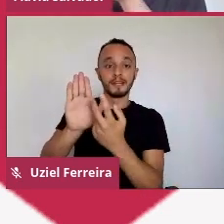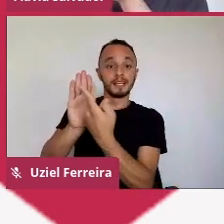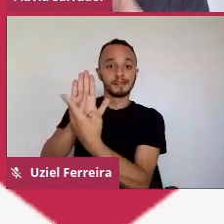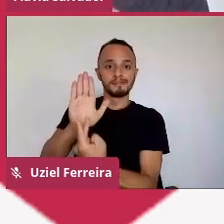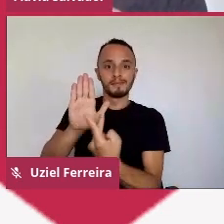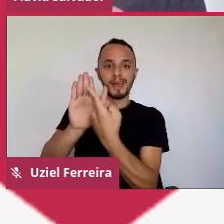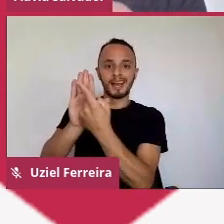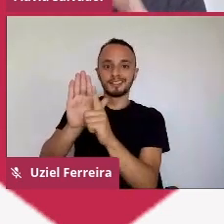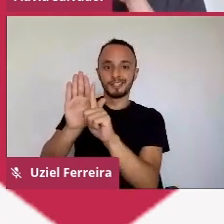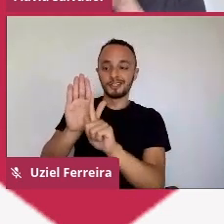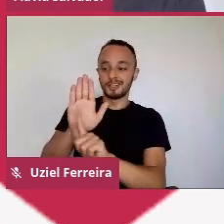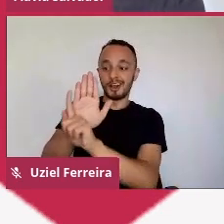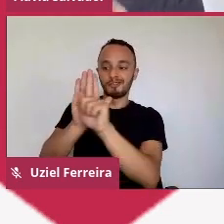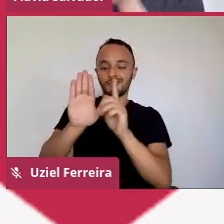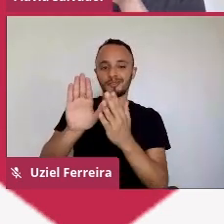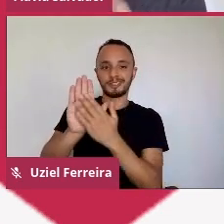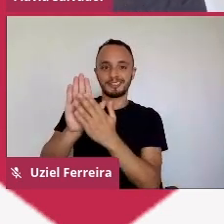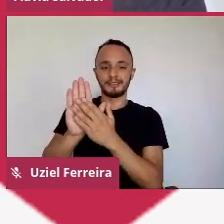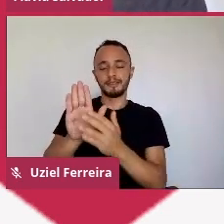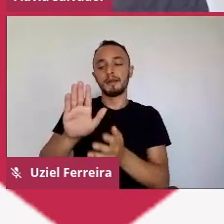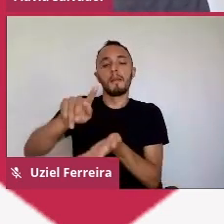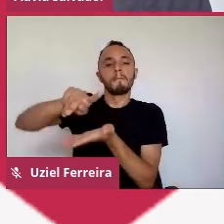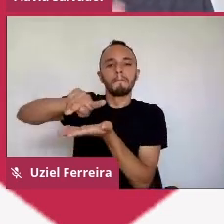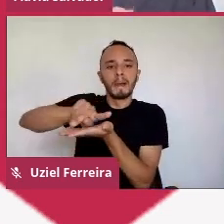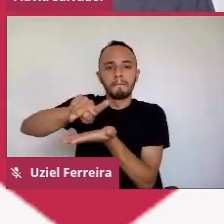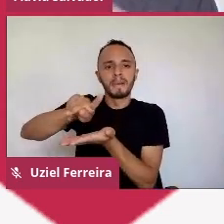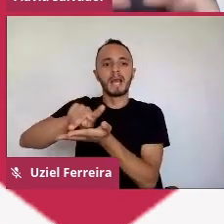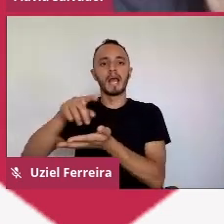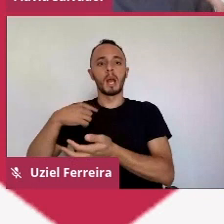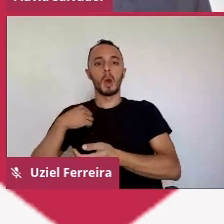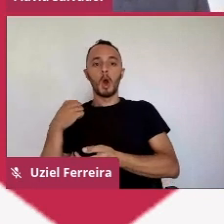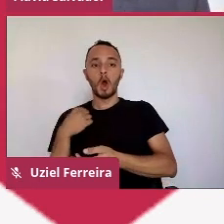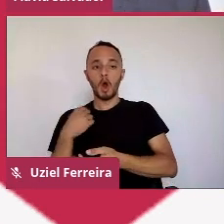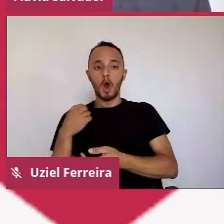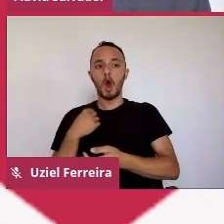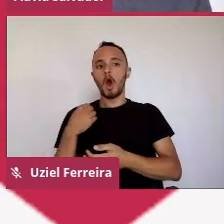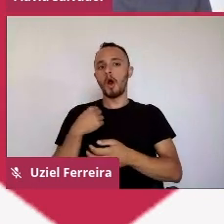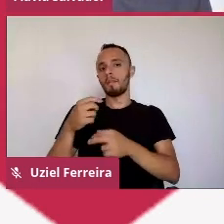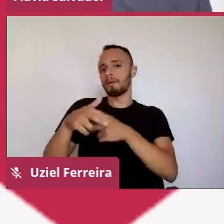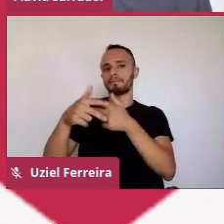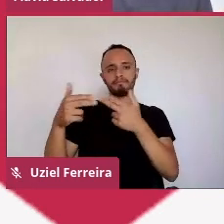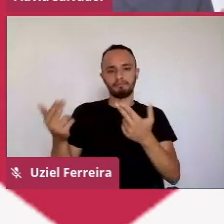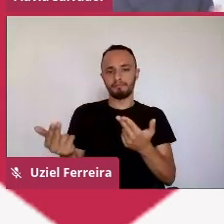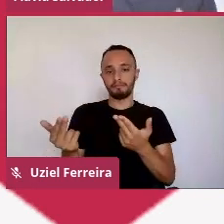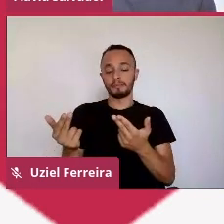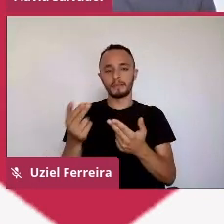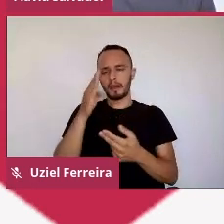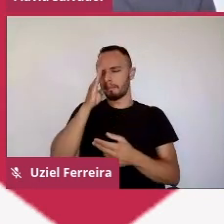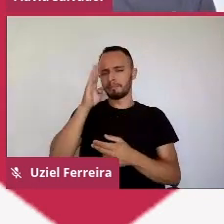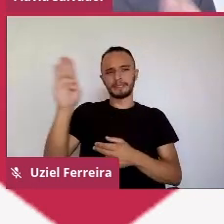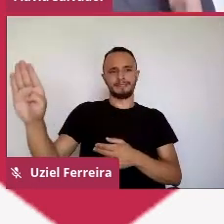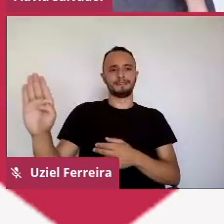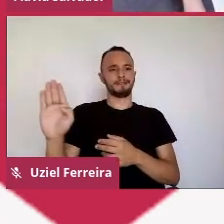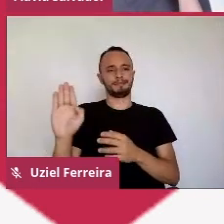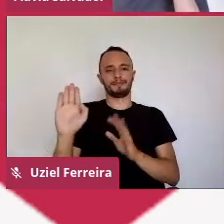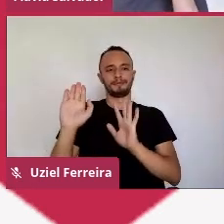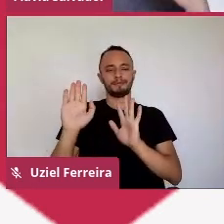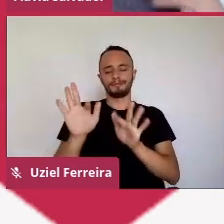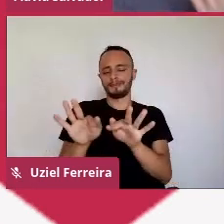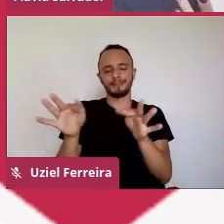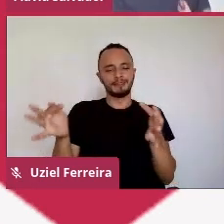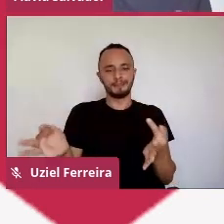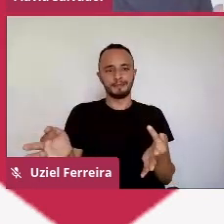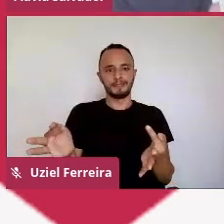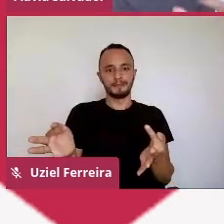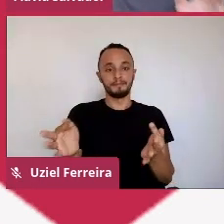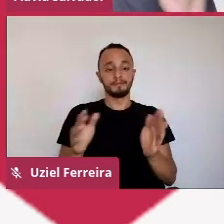suporte, para um papel, para um tecido, para um cor. Esse é o princípio básico da gravura. E esse